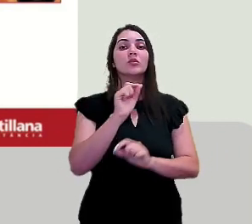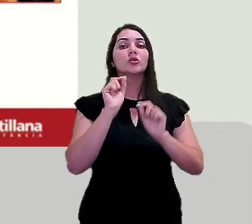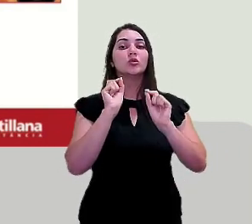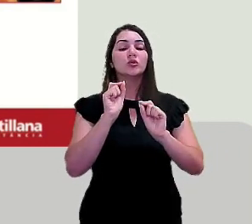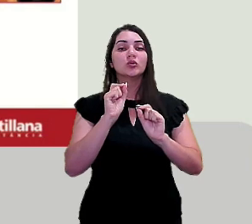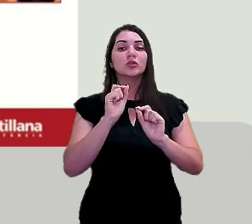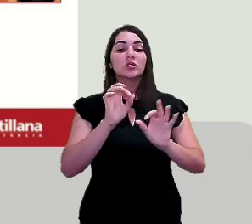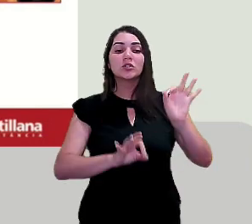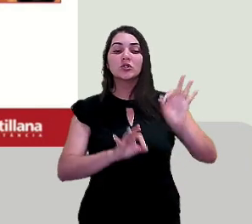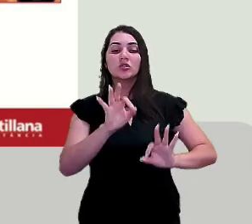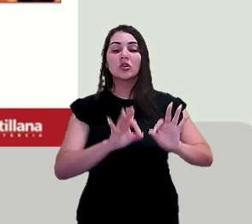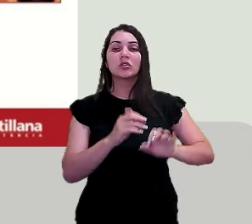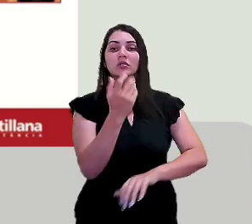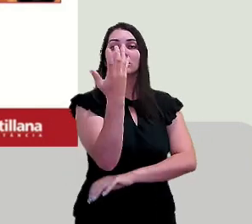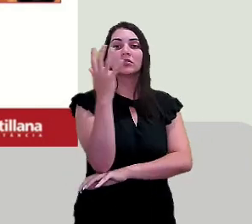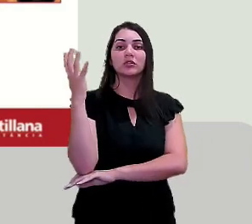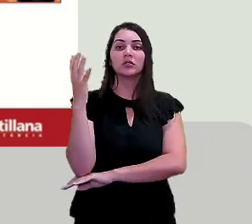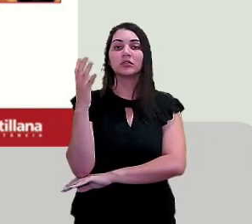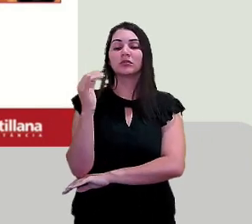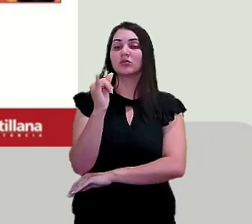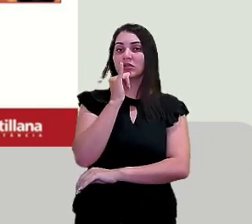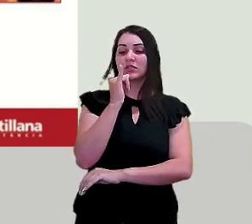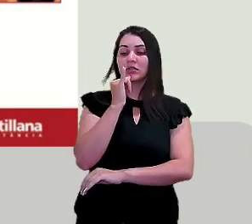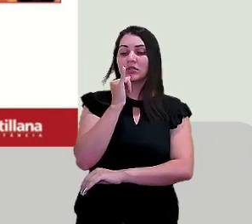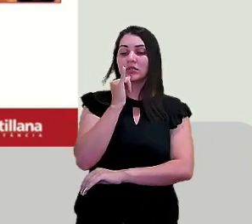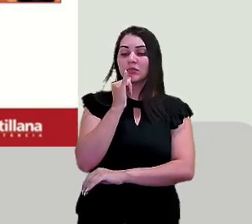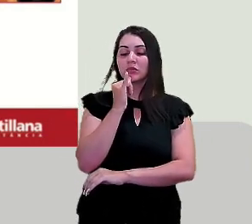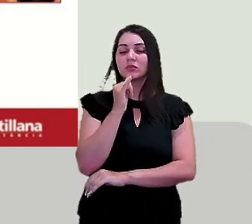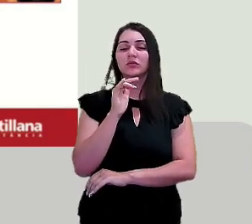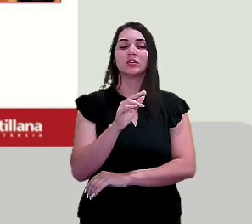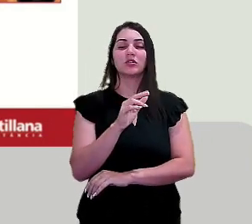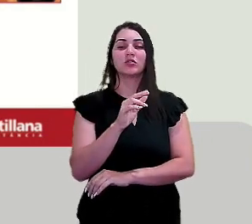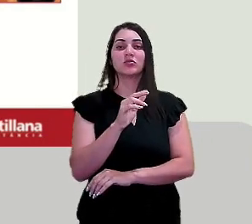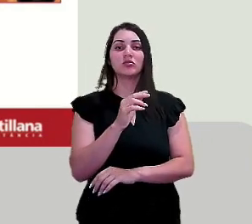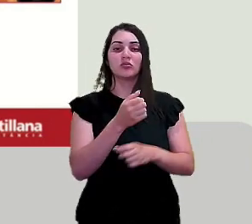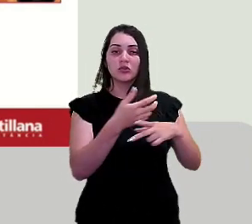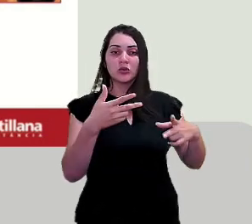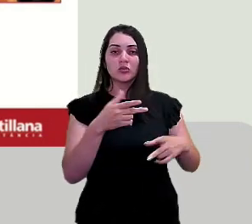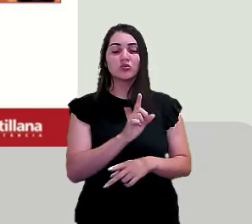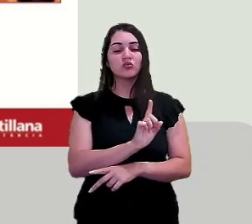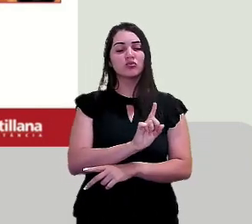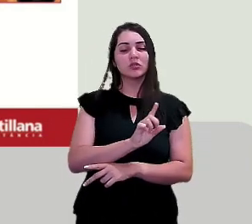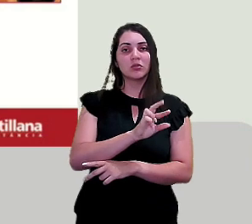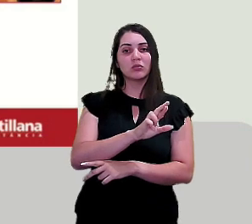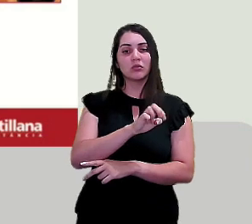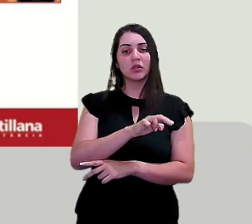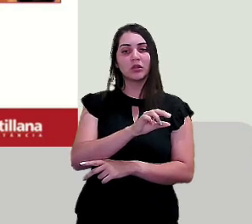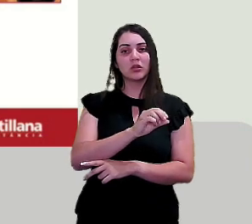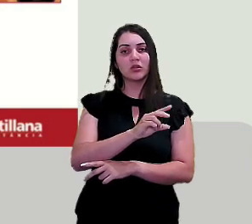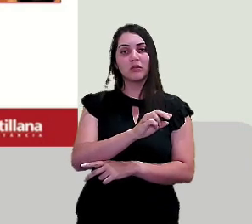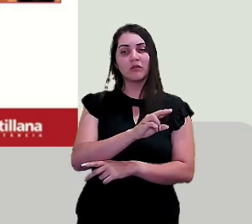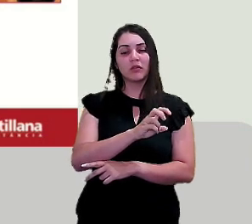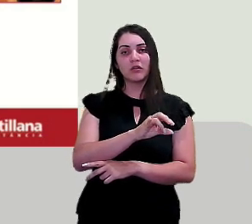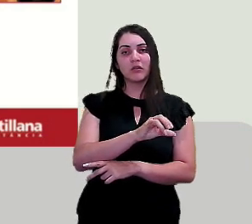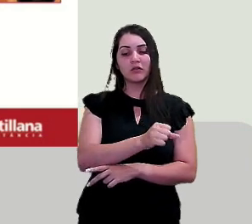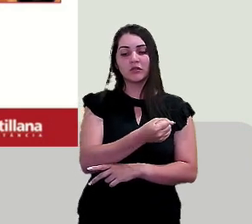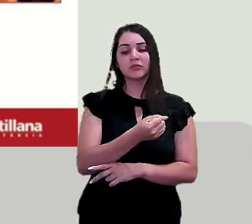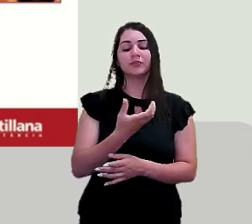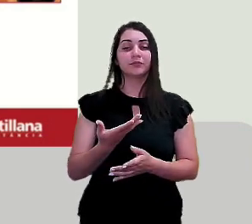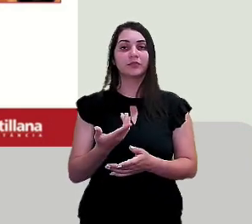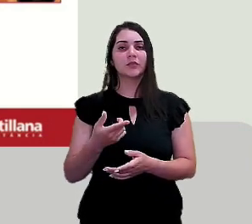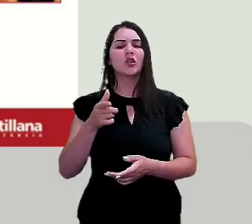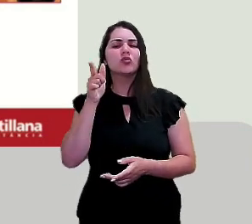formam na natureza, ou seja, é o caso dos recursos não renováveis, e os repostos naturalmente, no